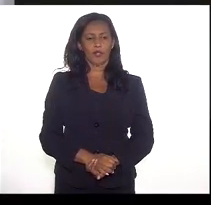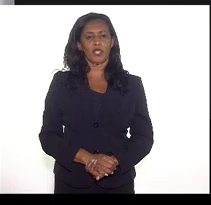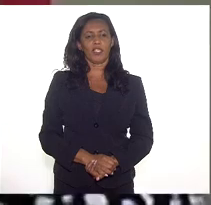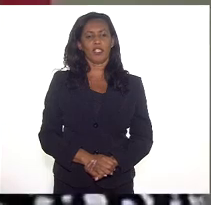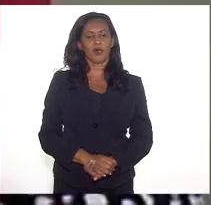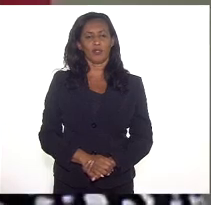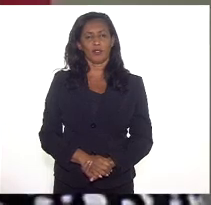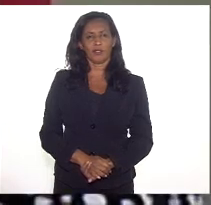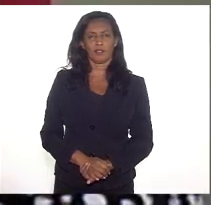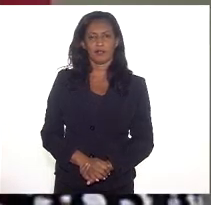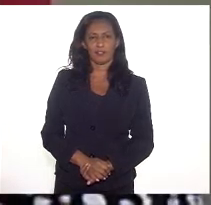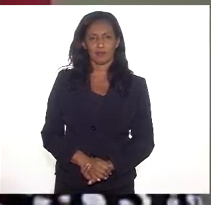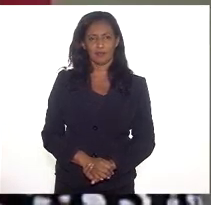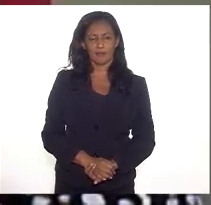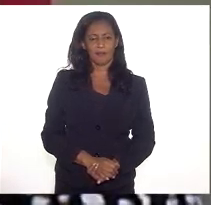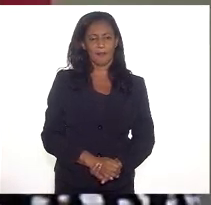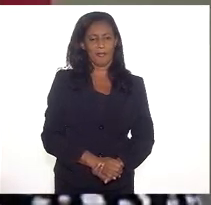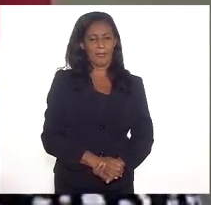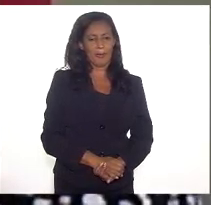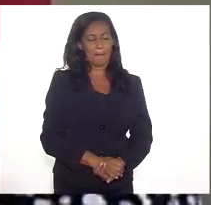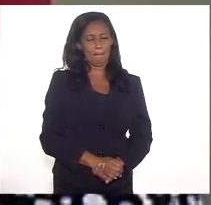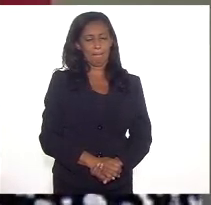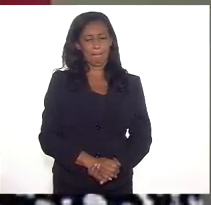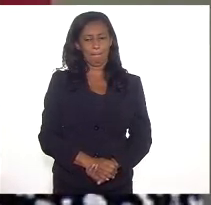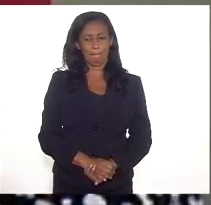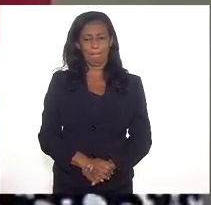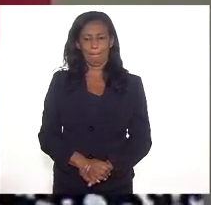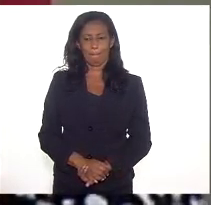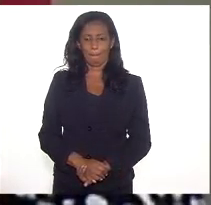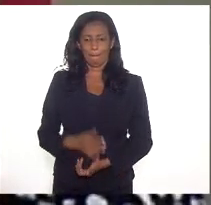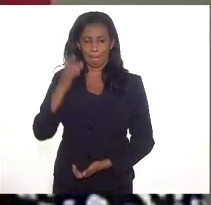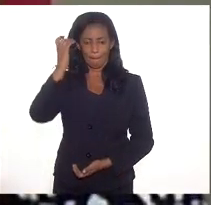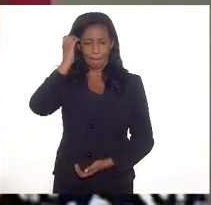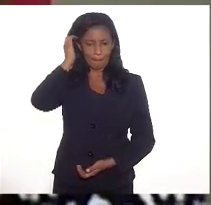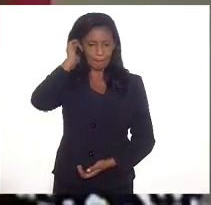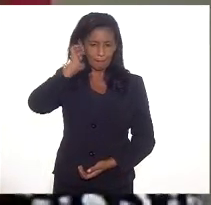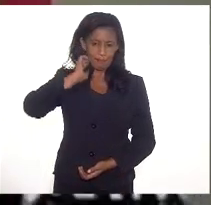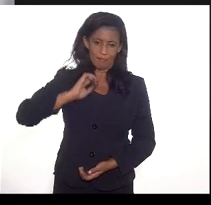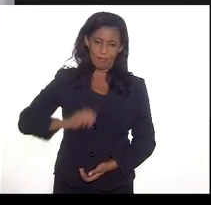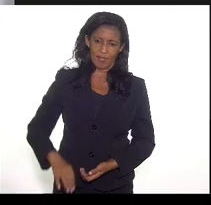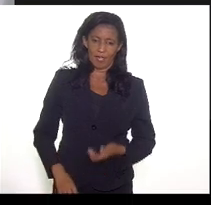Agradecendo ao deputado Eliomar Coelho, o próximo orador inscrito é o deputado Valdeque Carneiro.